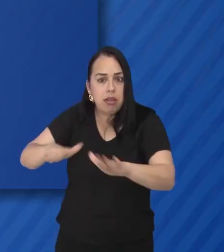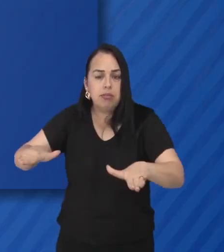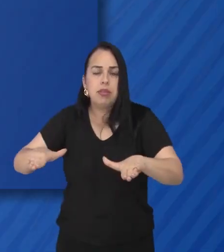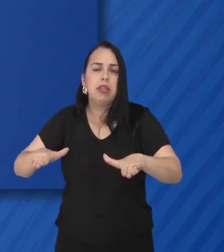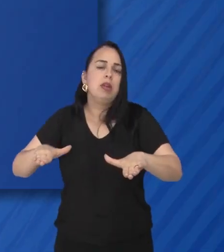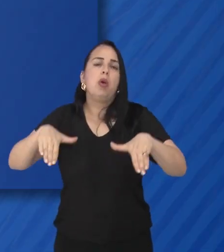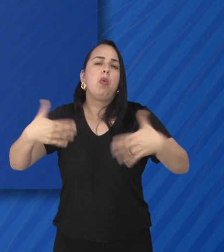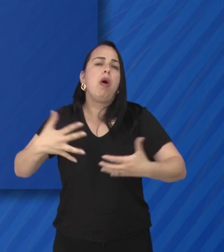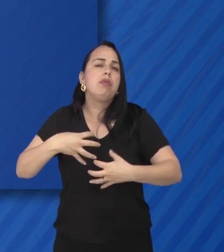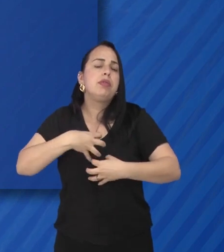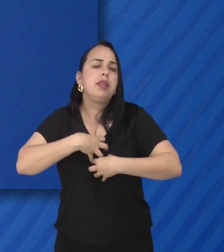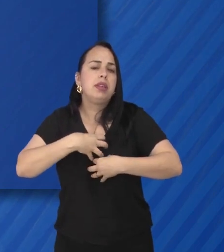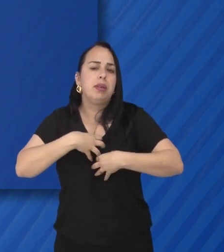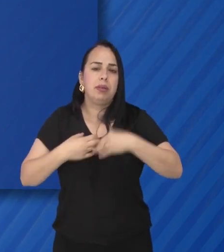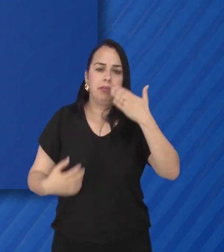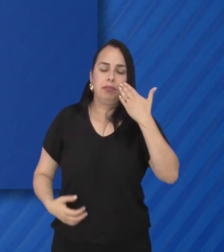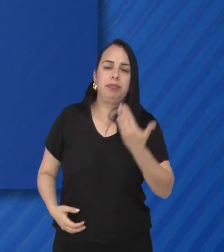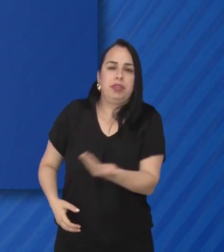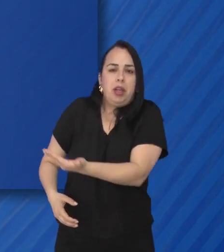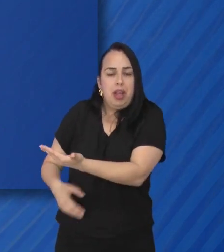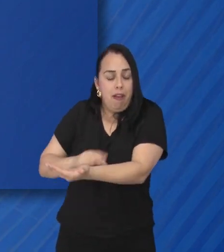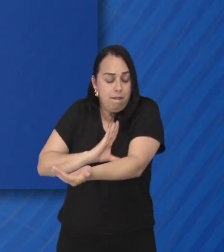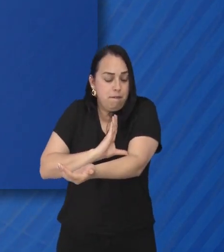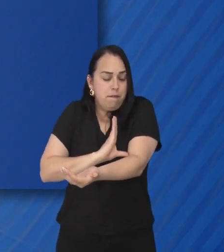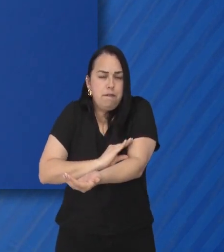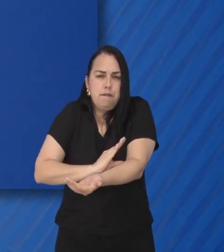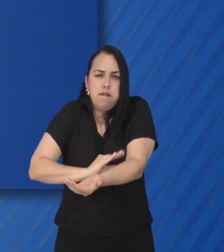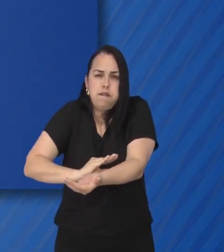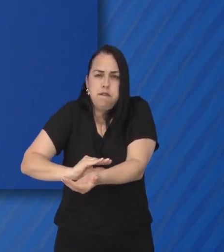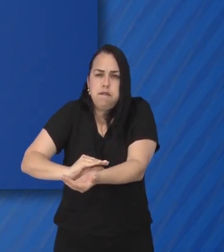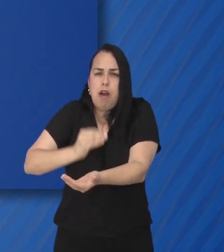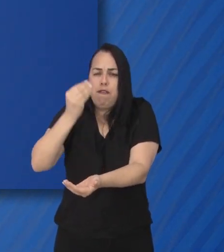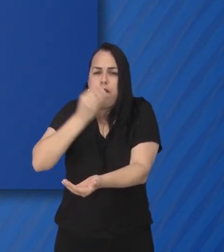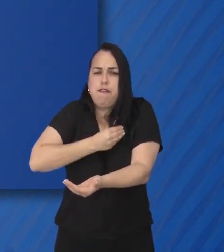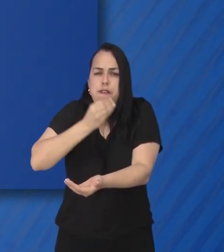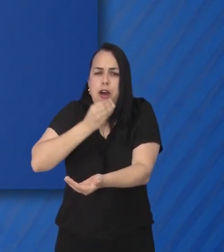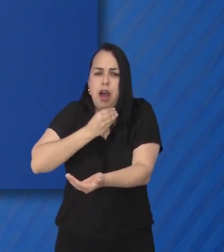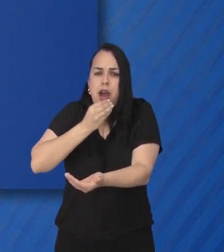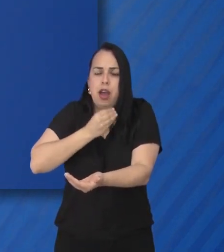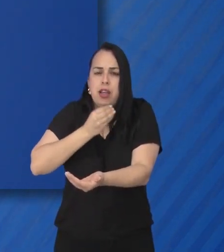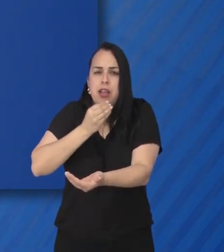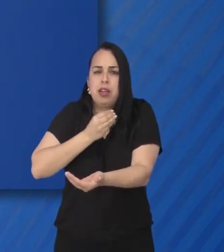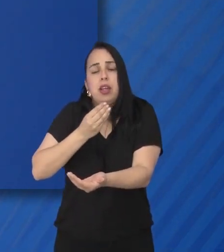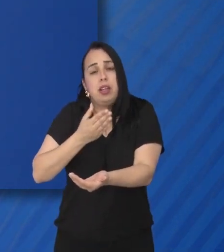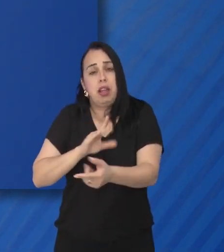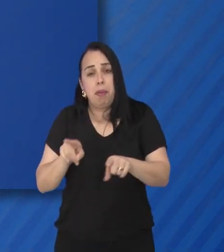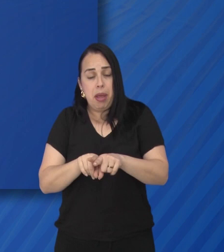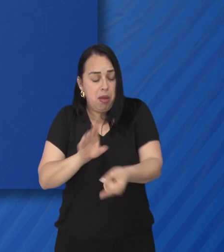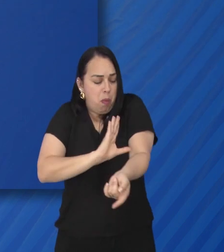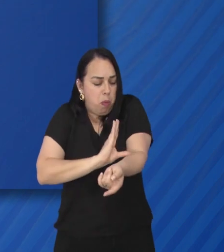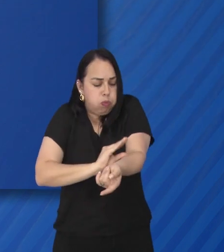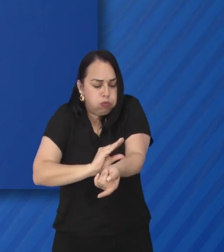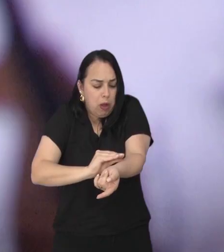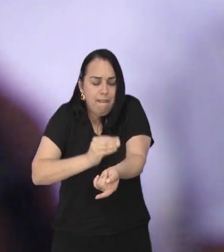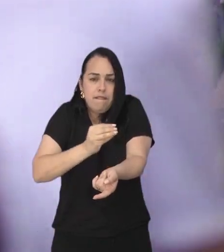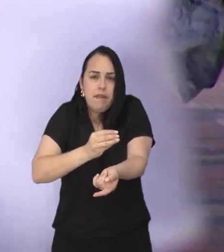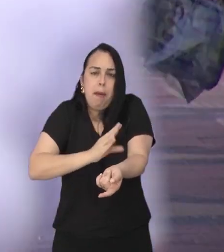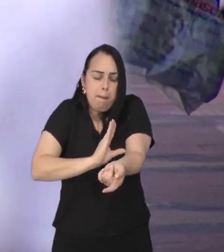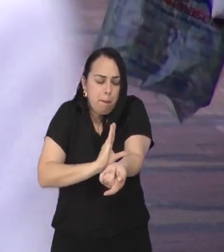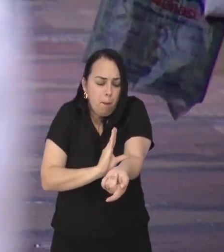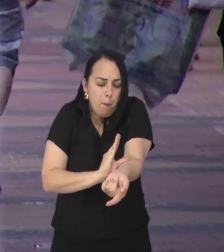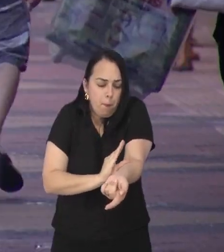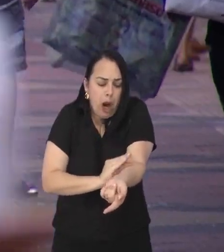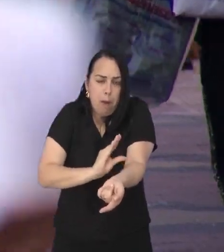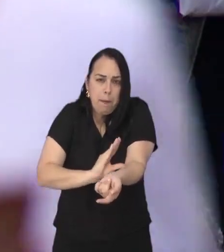infância. Os principais sintomas vão ser fraqueza muscular e perda de massa muscular.